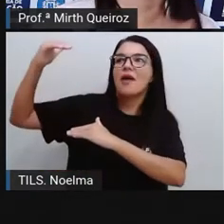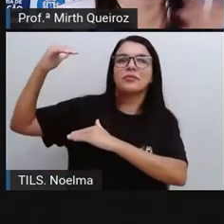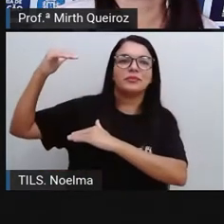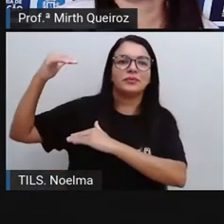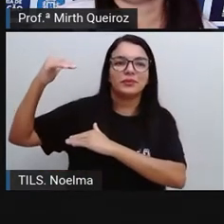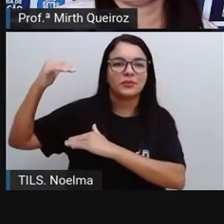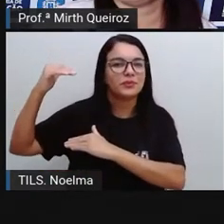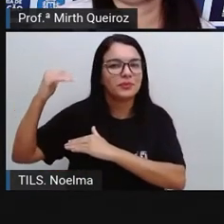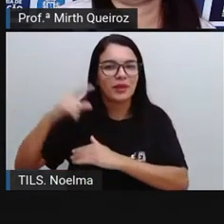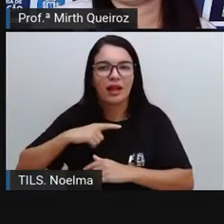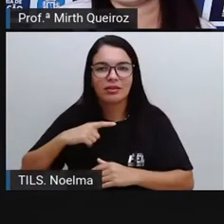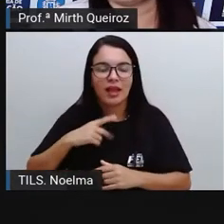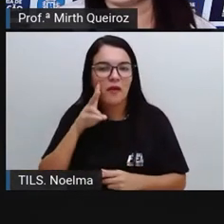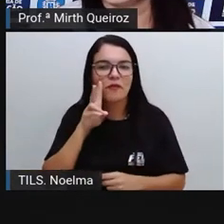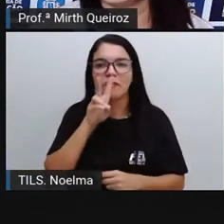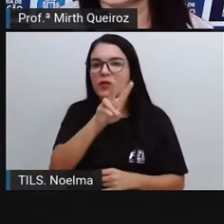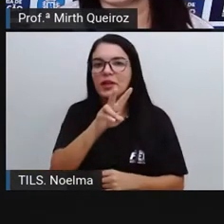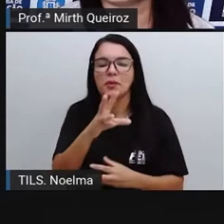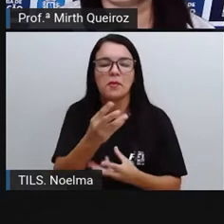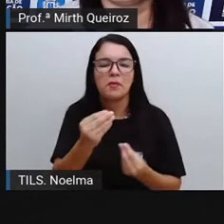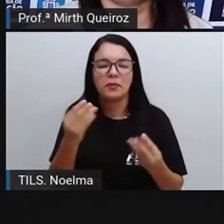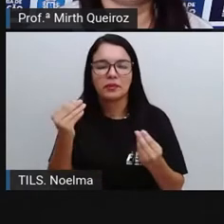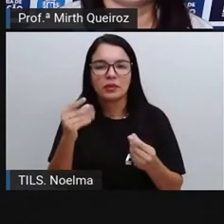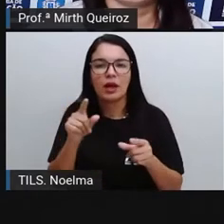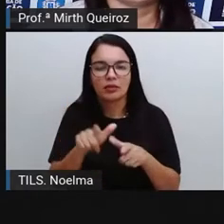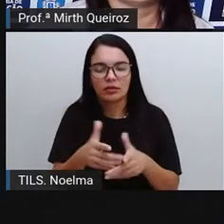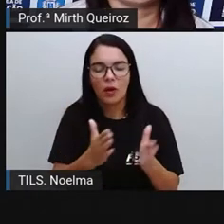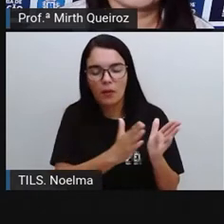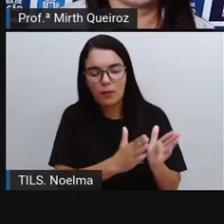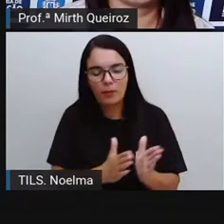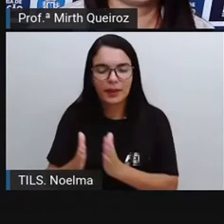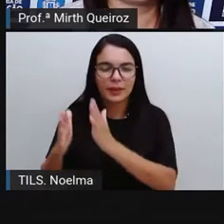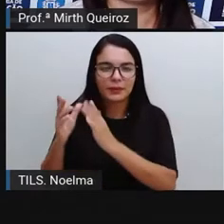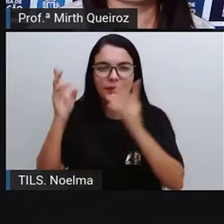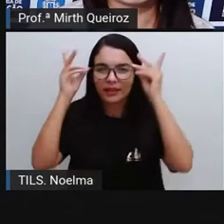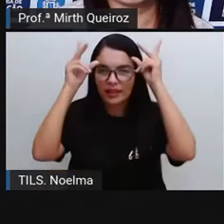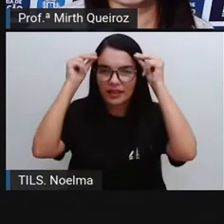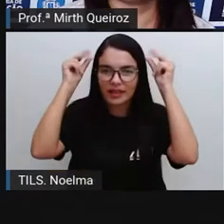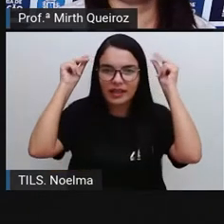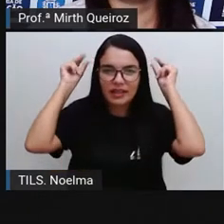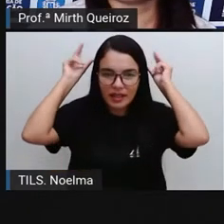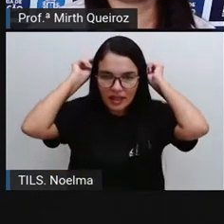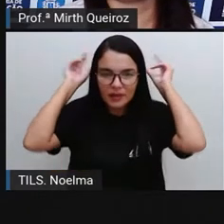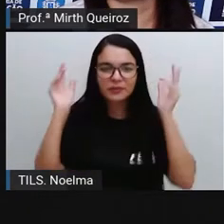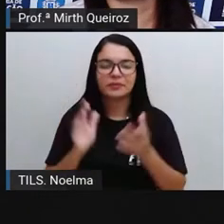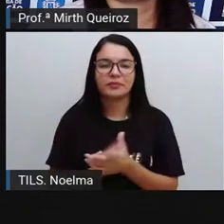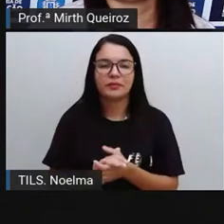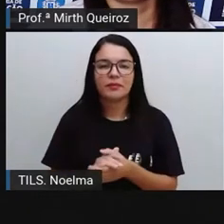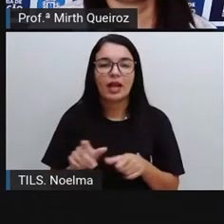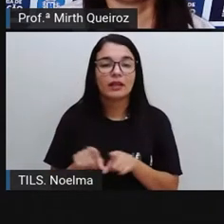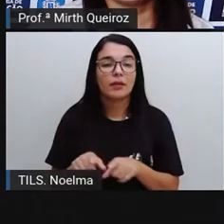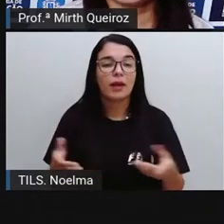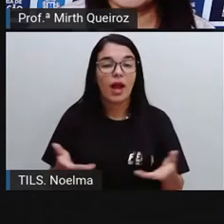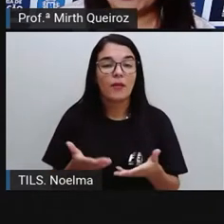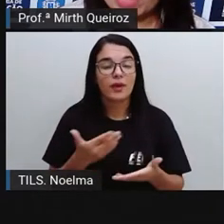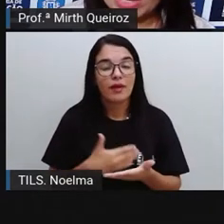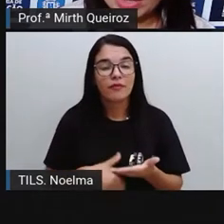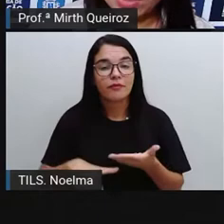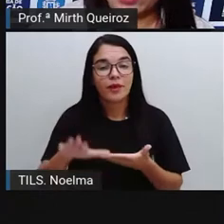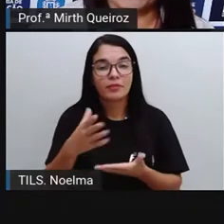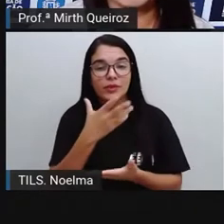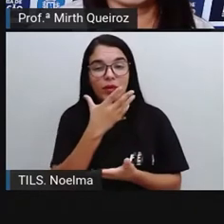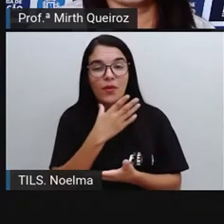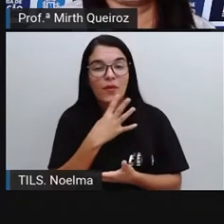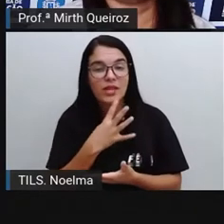estava em maior evidência, foi durante este período, certo? E a gente vai conhecer um pouquinho